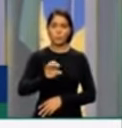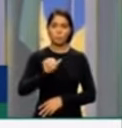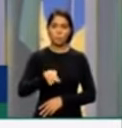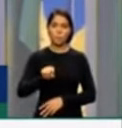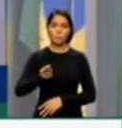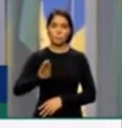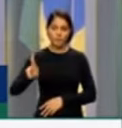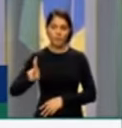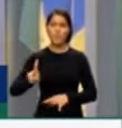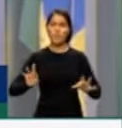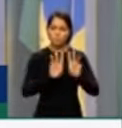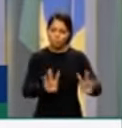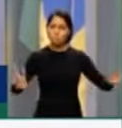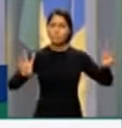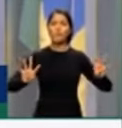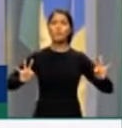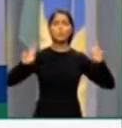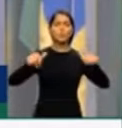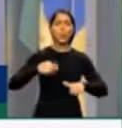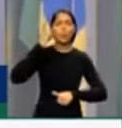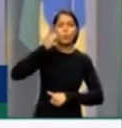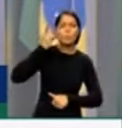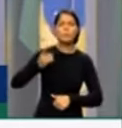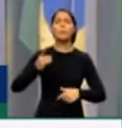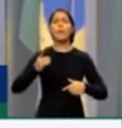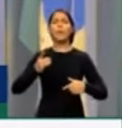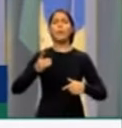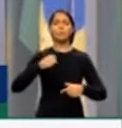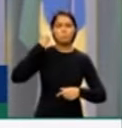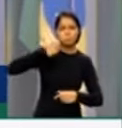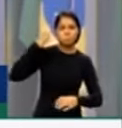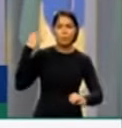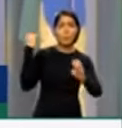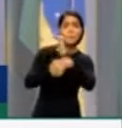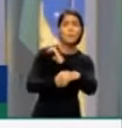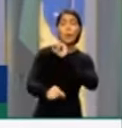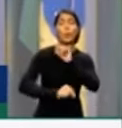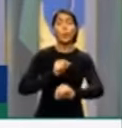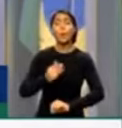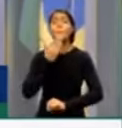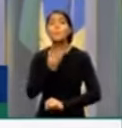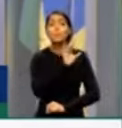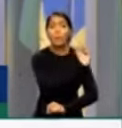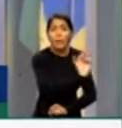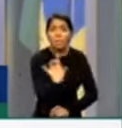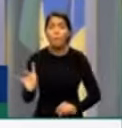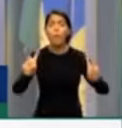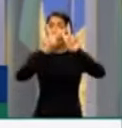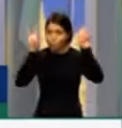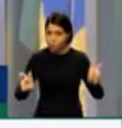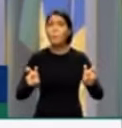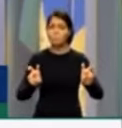todos os senadores estarão recebendo na manhã desta segunda-feira nos seus e-mails uma mensagem pedindo o posicionamento de Cada Um Com relação